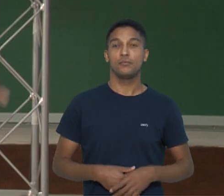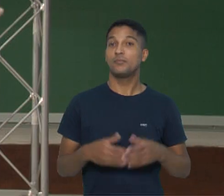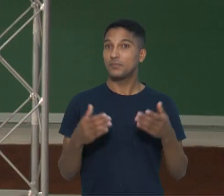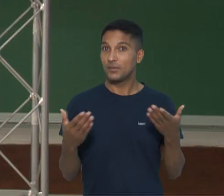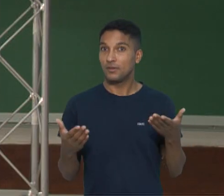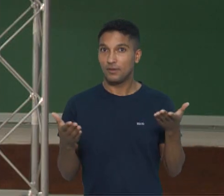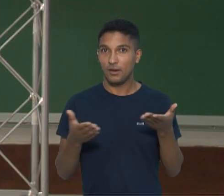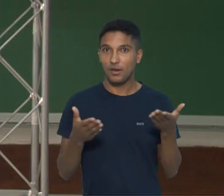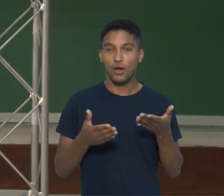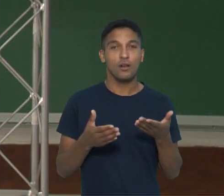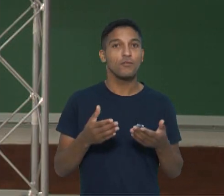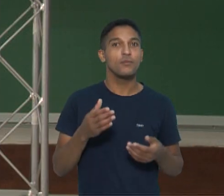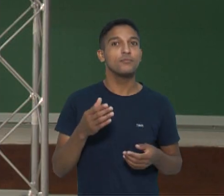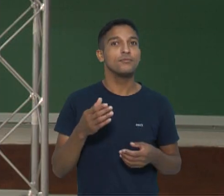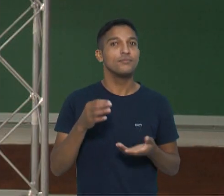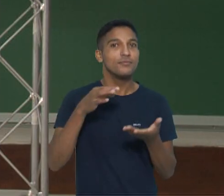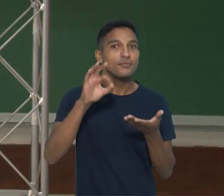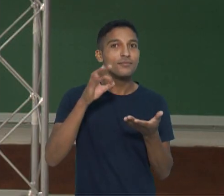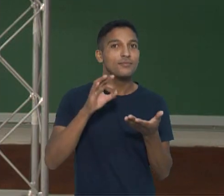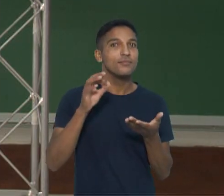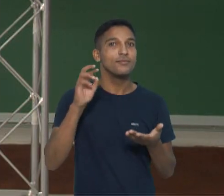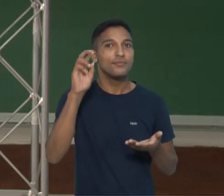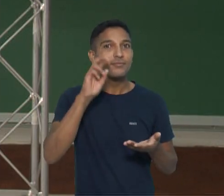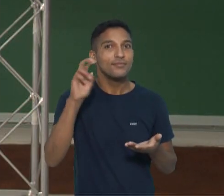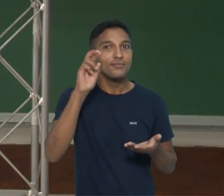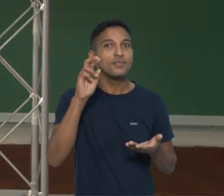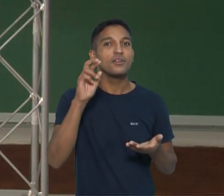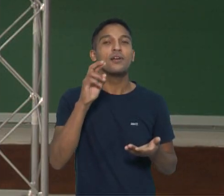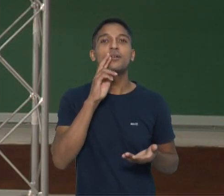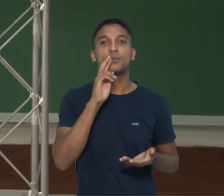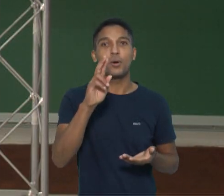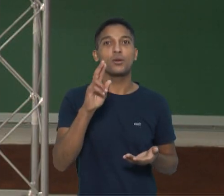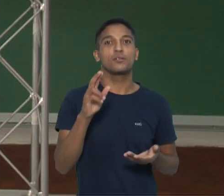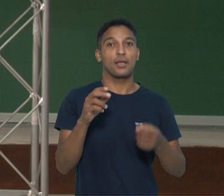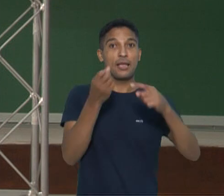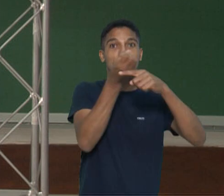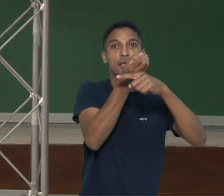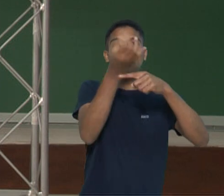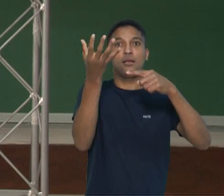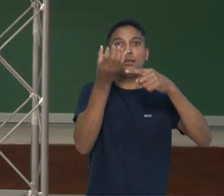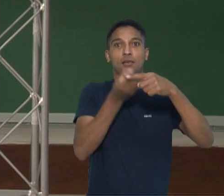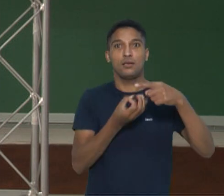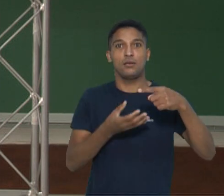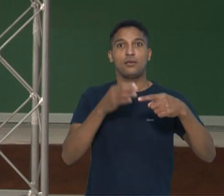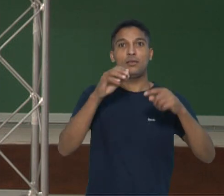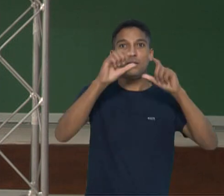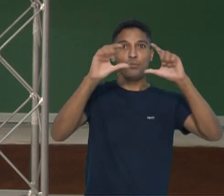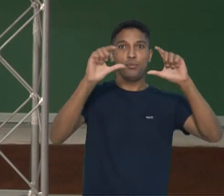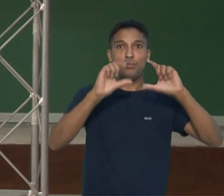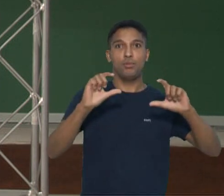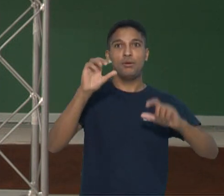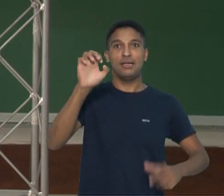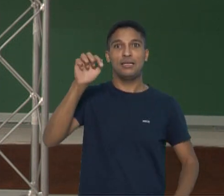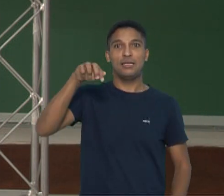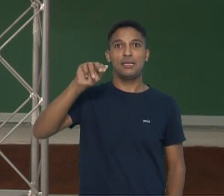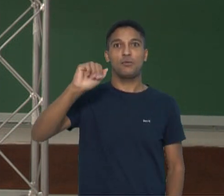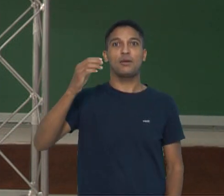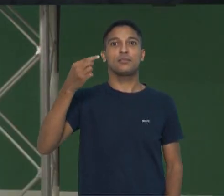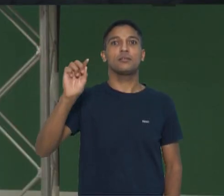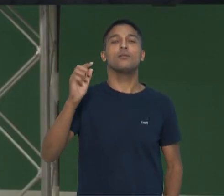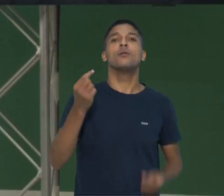Então agora é só a gente verificar a resposta à equação da hipérbole que tem aqueles dados do